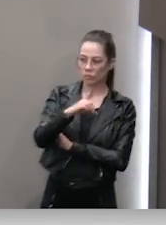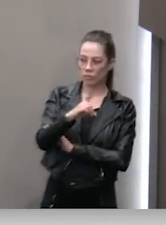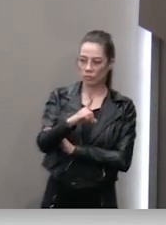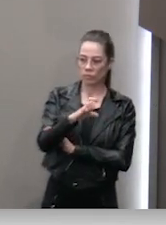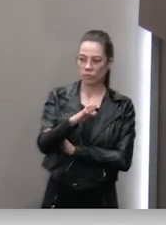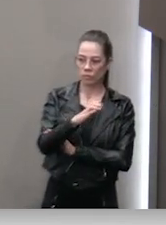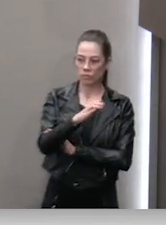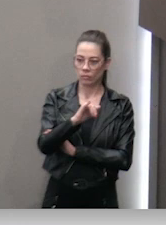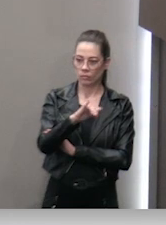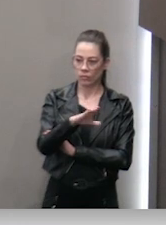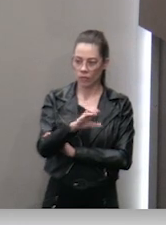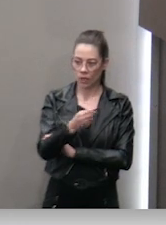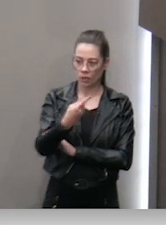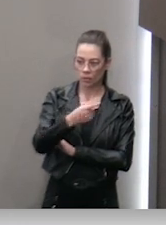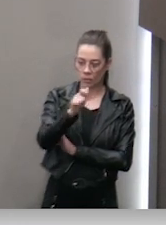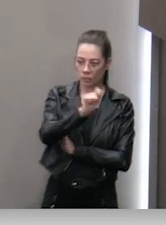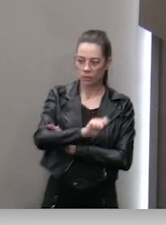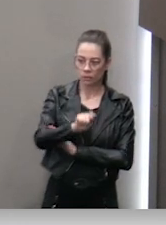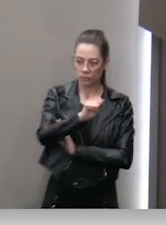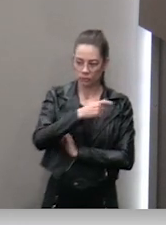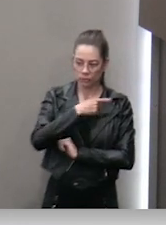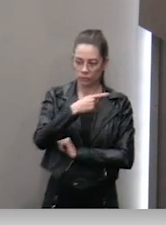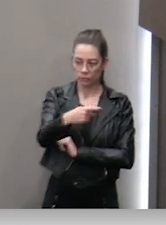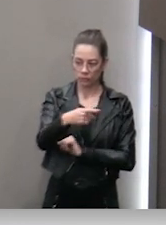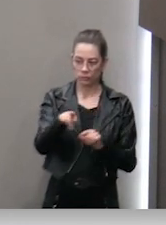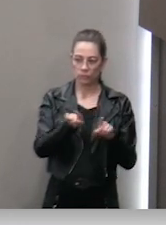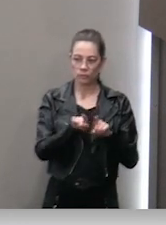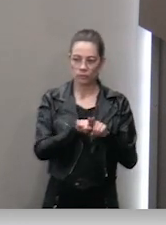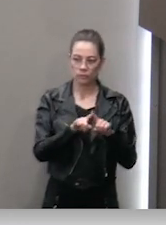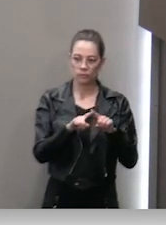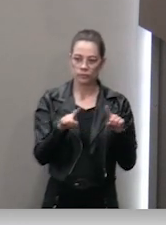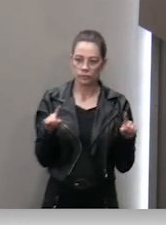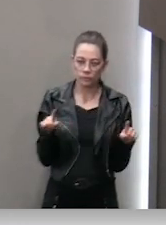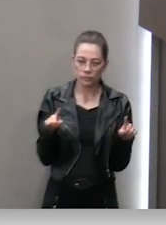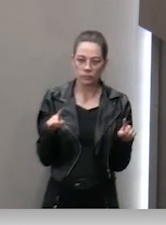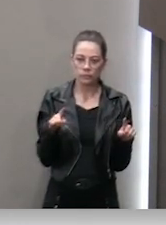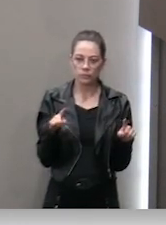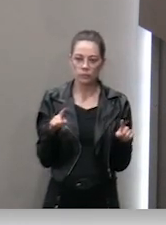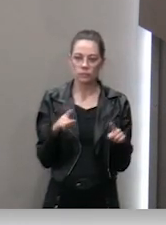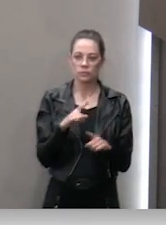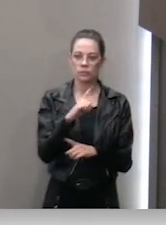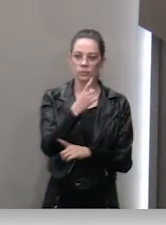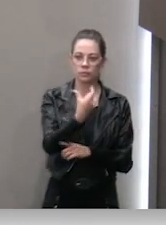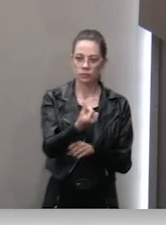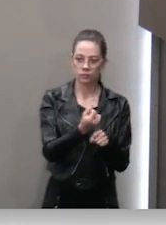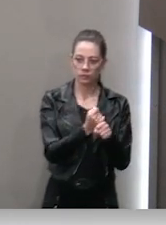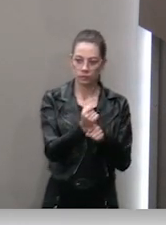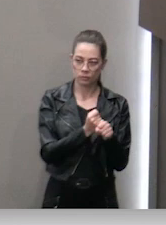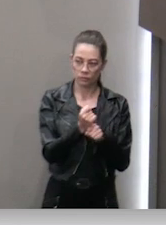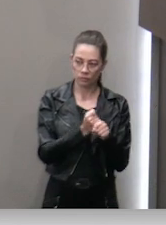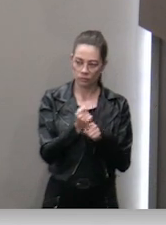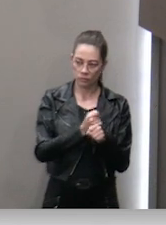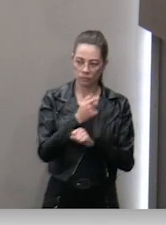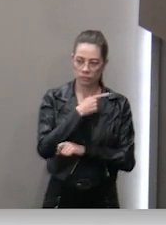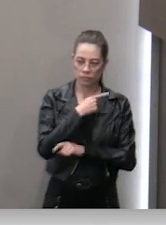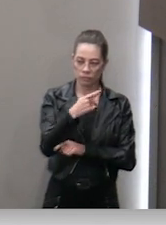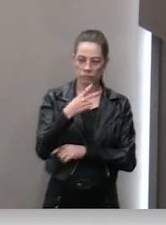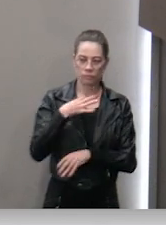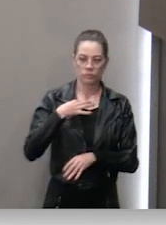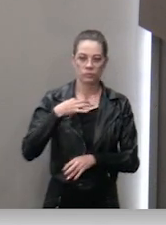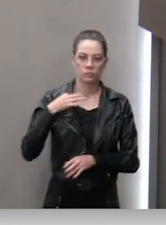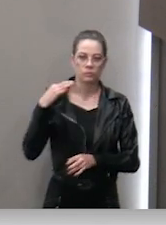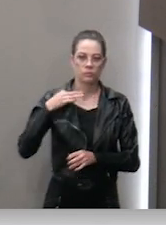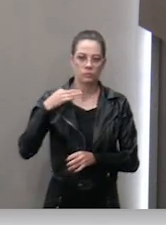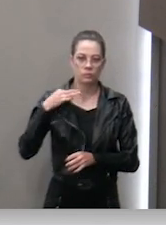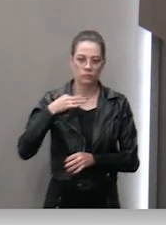primeiro presidente da associação e o primeiro presidente do Simpasso, mas por 16 anos foi presidente